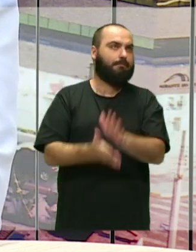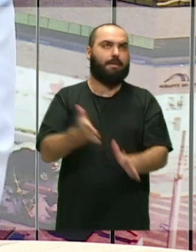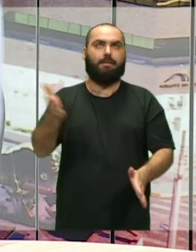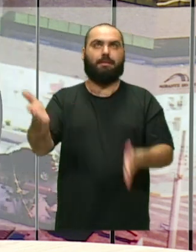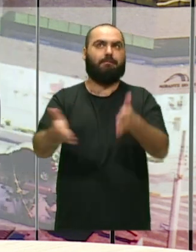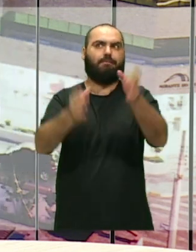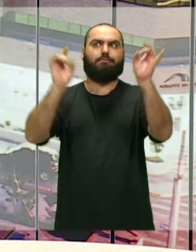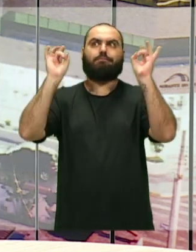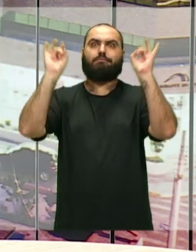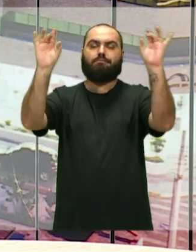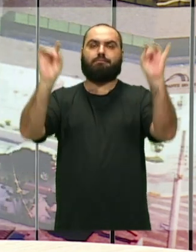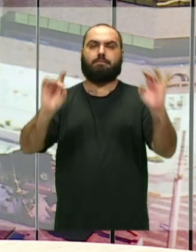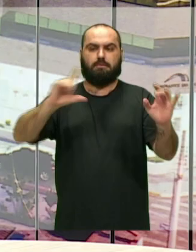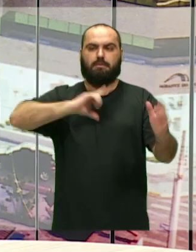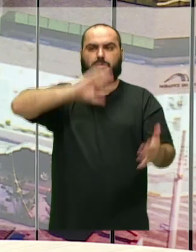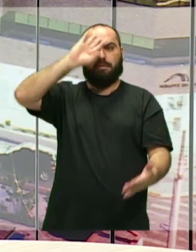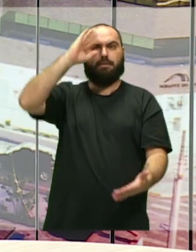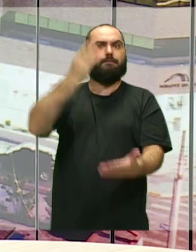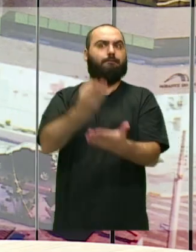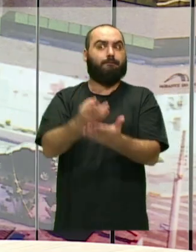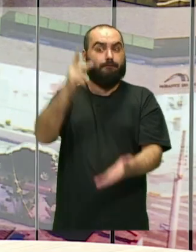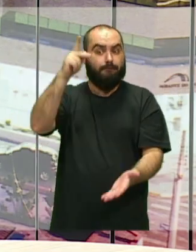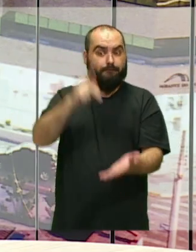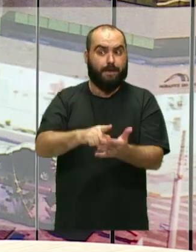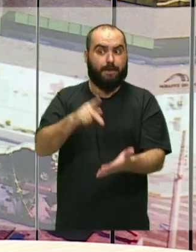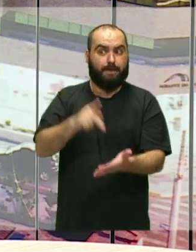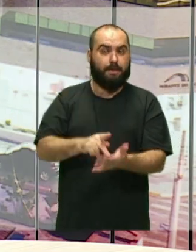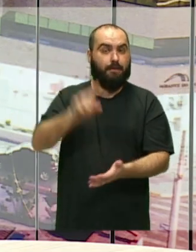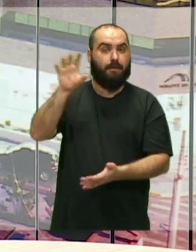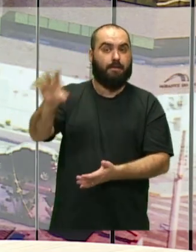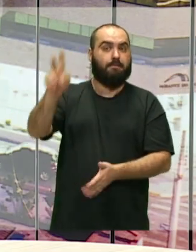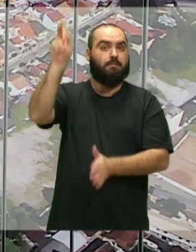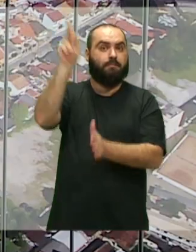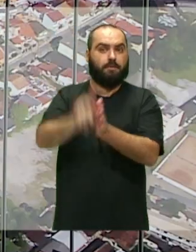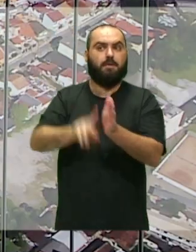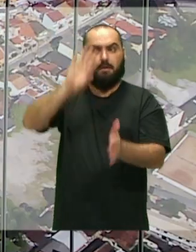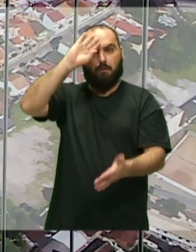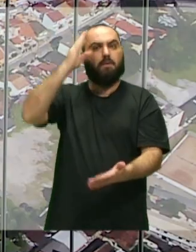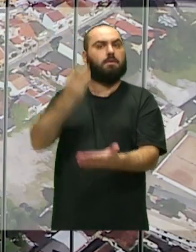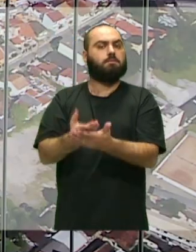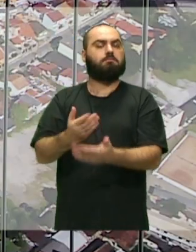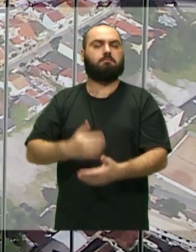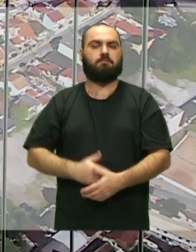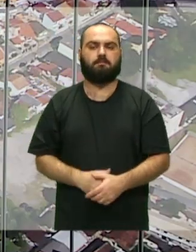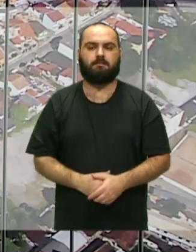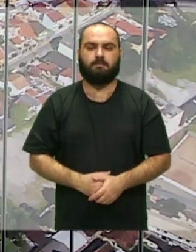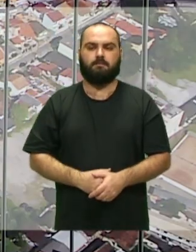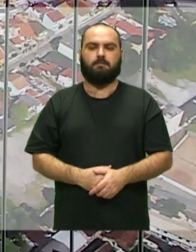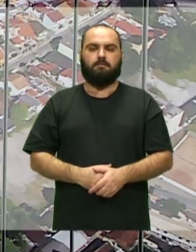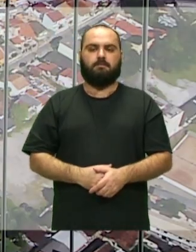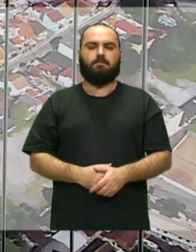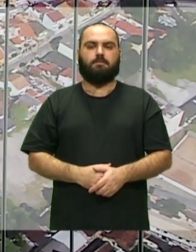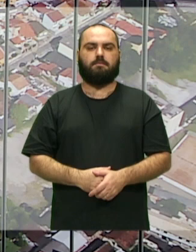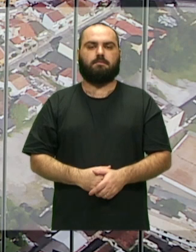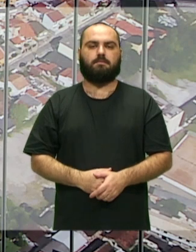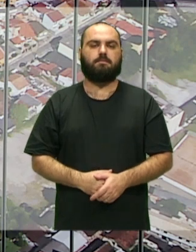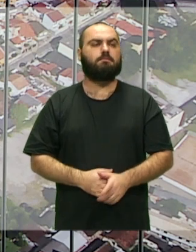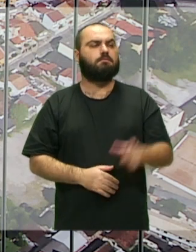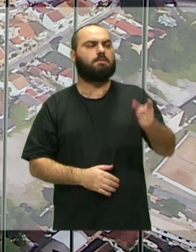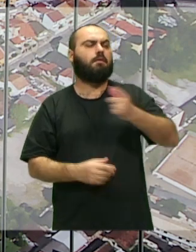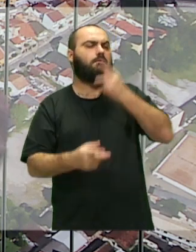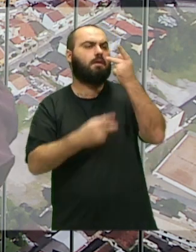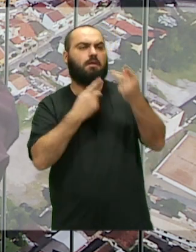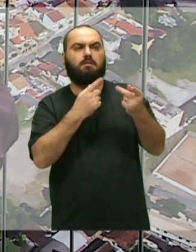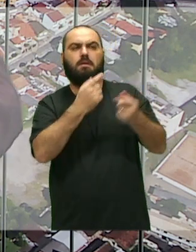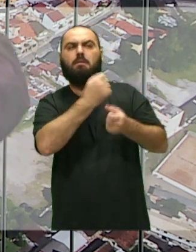fenomenal que eu acredito muito nesse projeto de formar uma próxima geração tá falando aí das ações ano passado